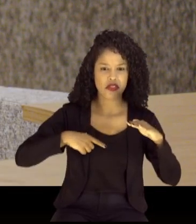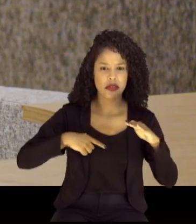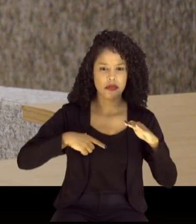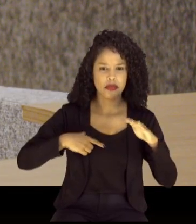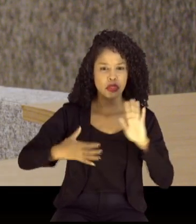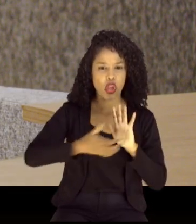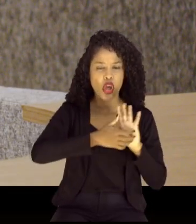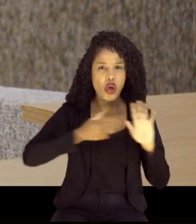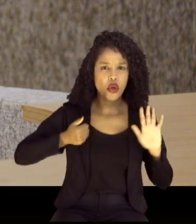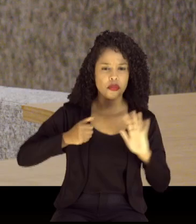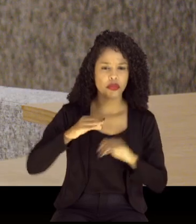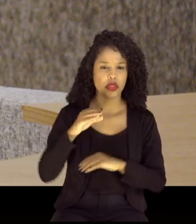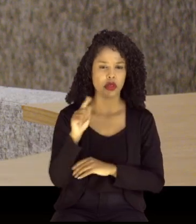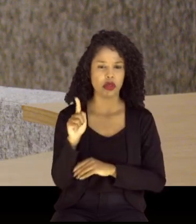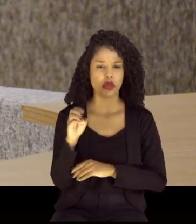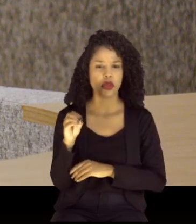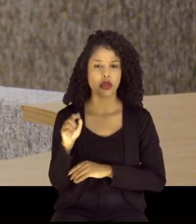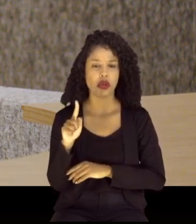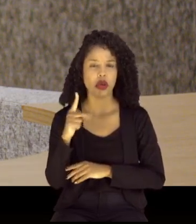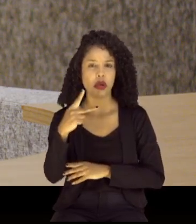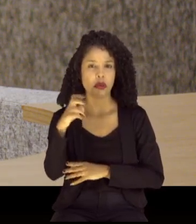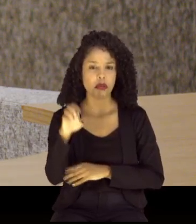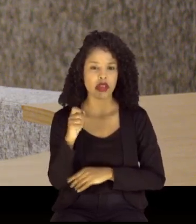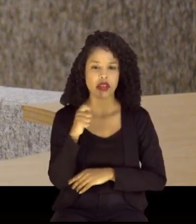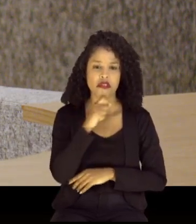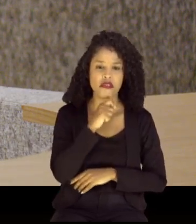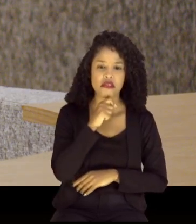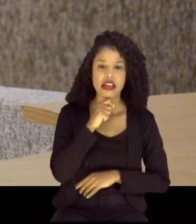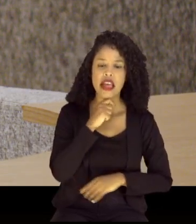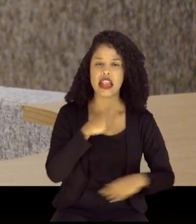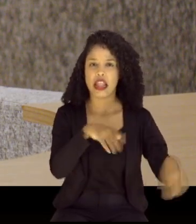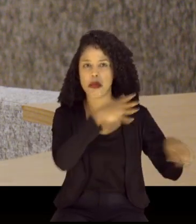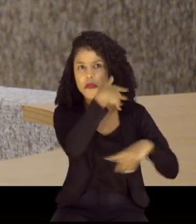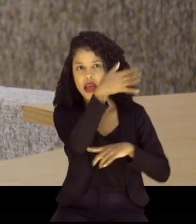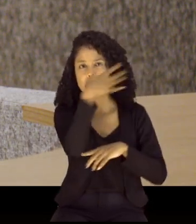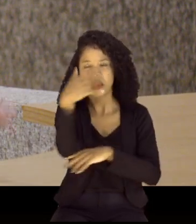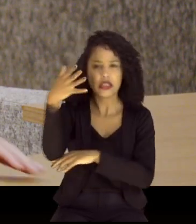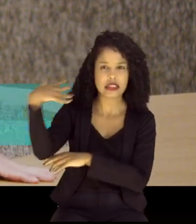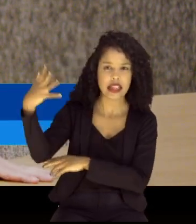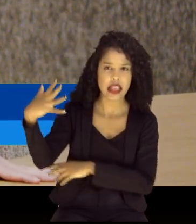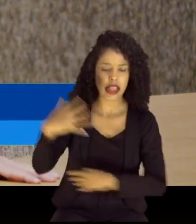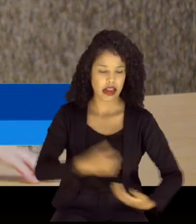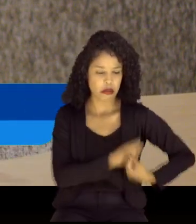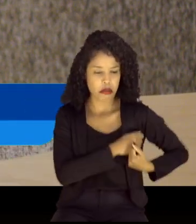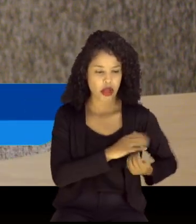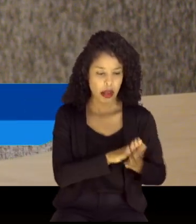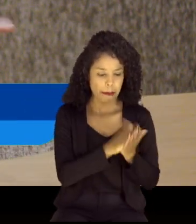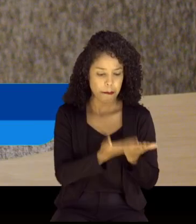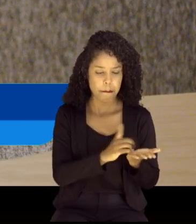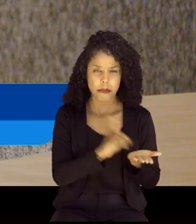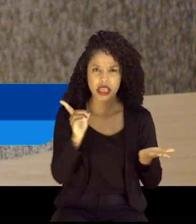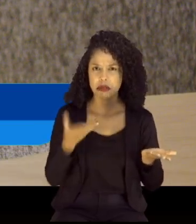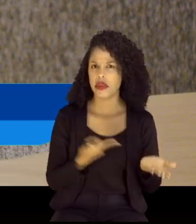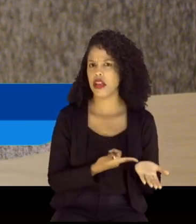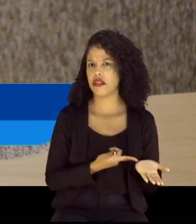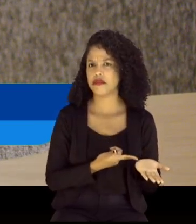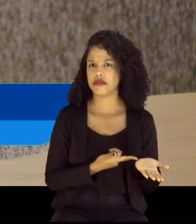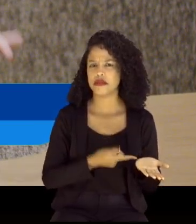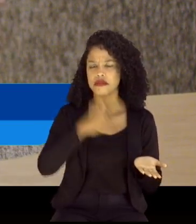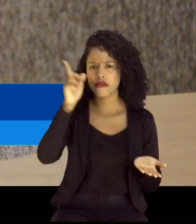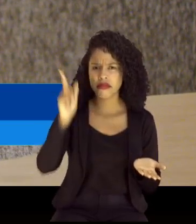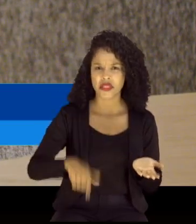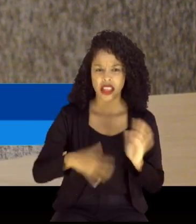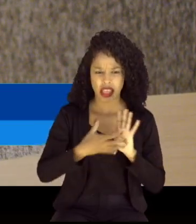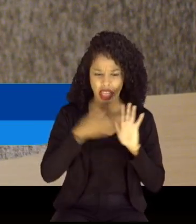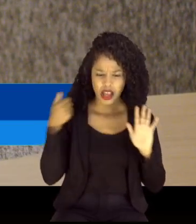no golpe das velhinhas, que ia fazer com bandeira nas costas e Bíblia na mão. Que golpe da moléstia é esse? Só é o golpe mais tupiniquim